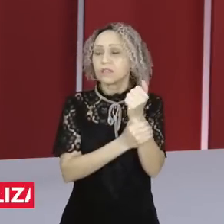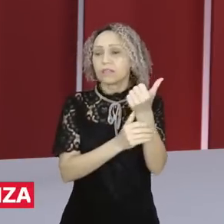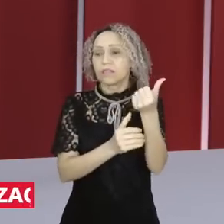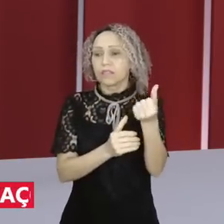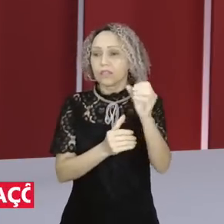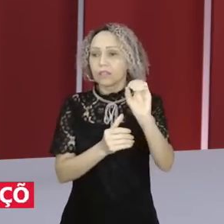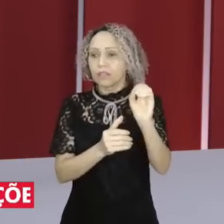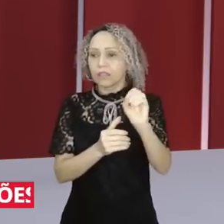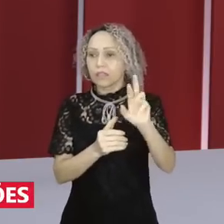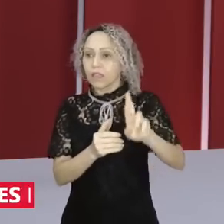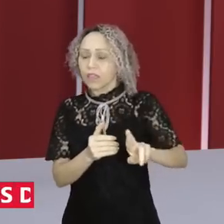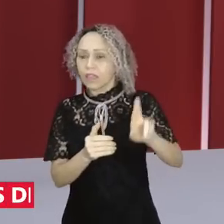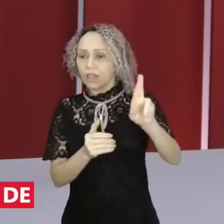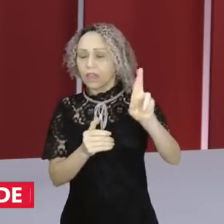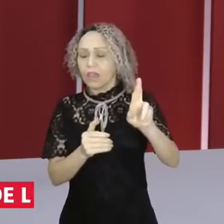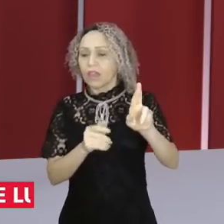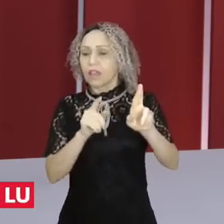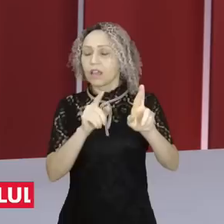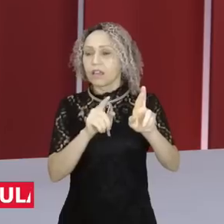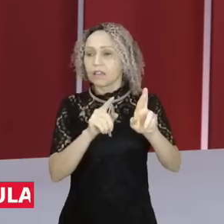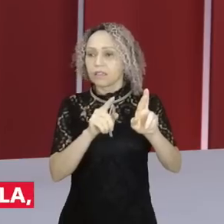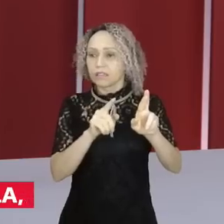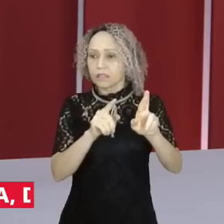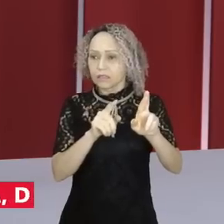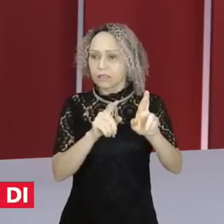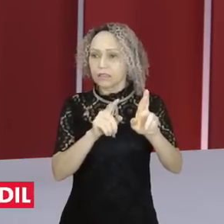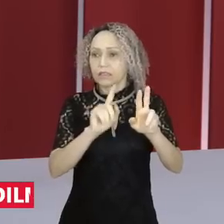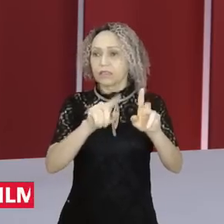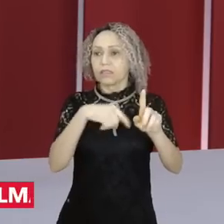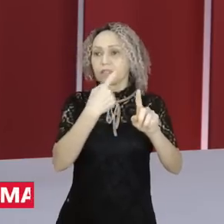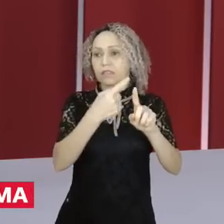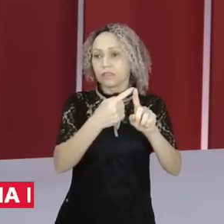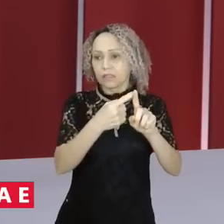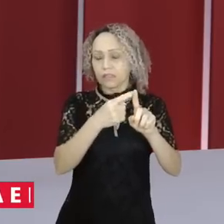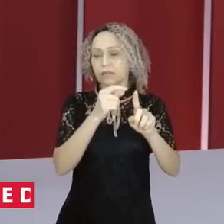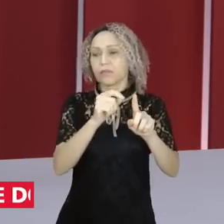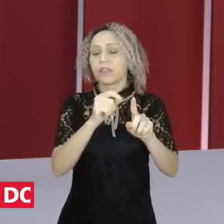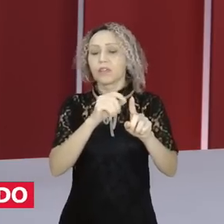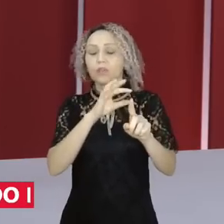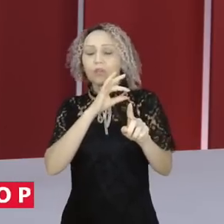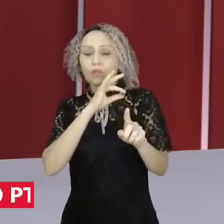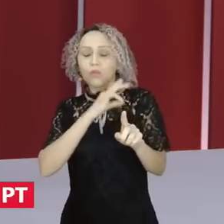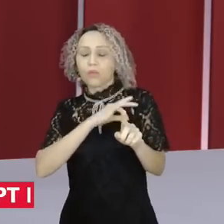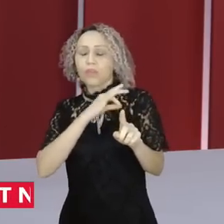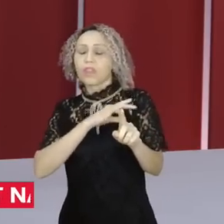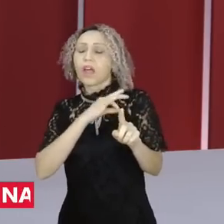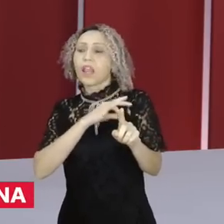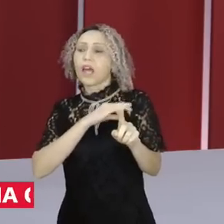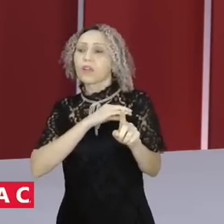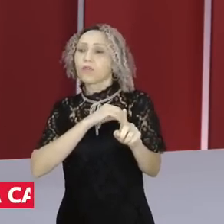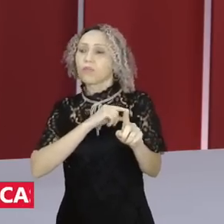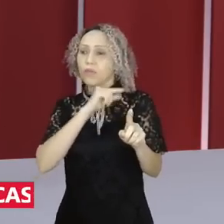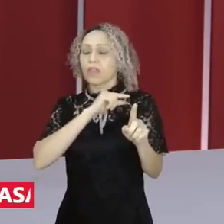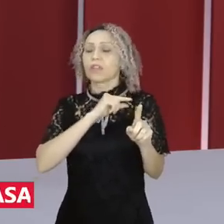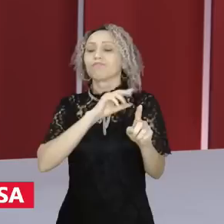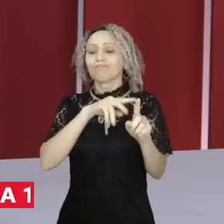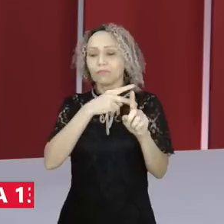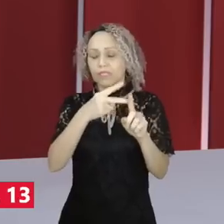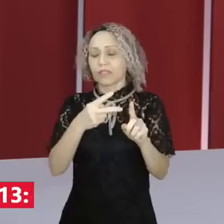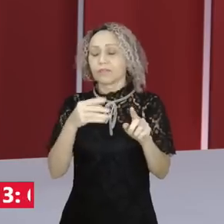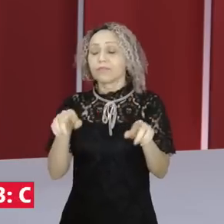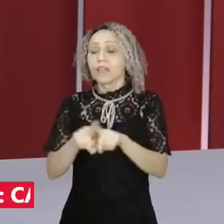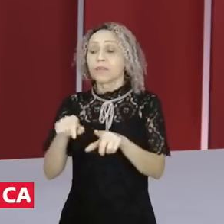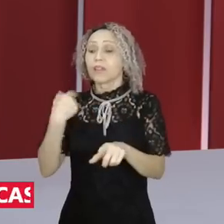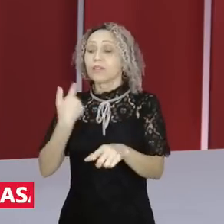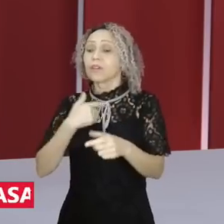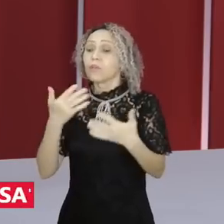por família, por beneficiário e também um aumento do salário mínimo. A gente fala também do encerramento dos trabalhos da